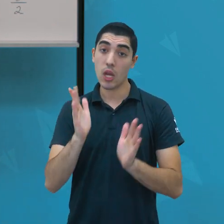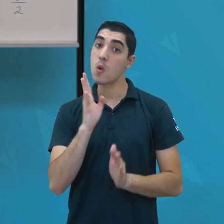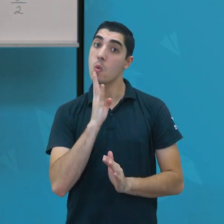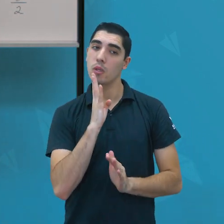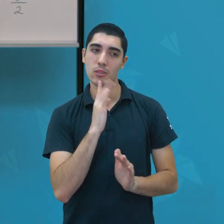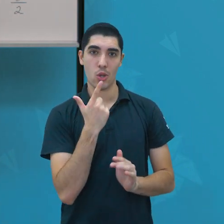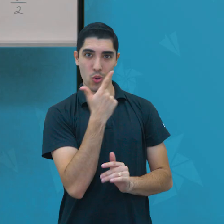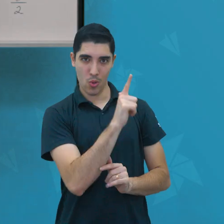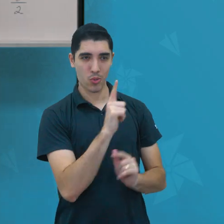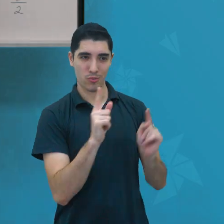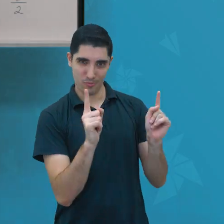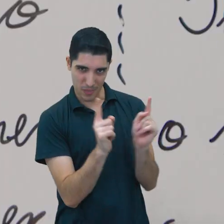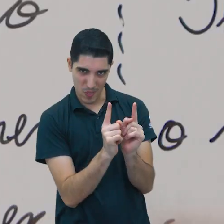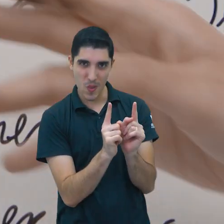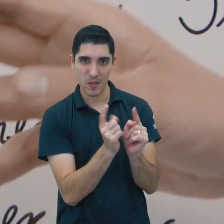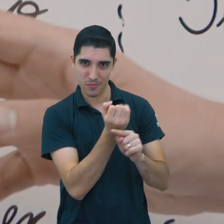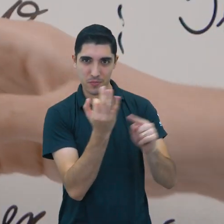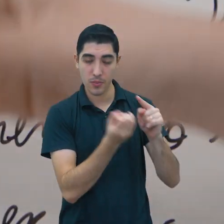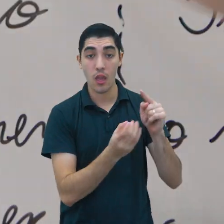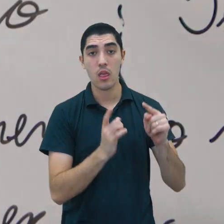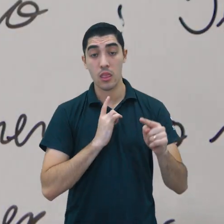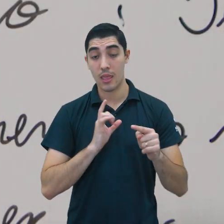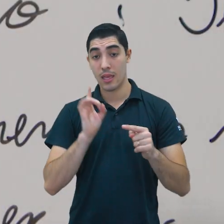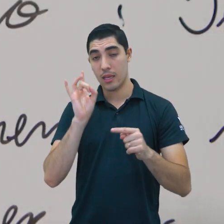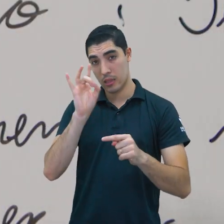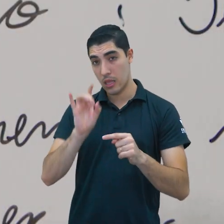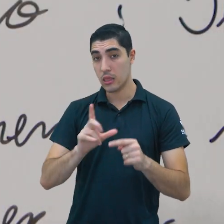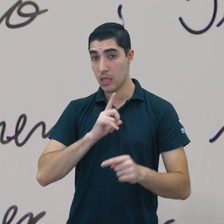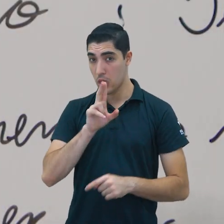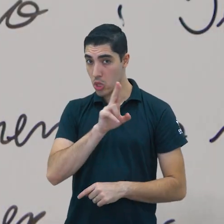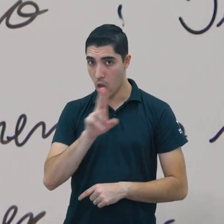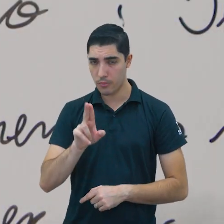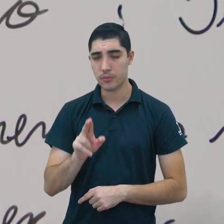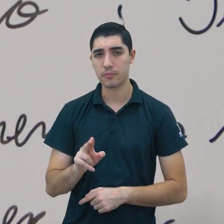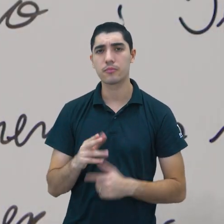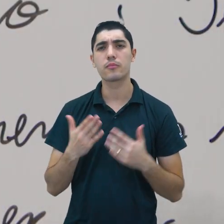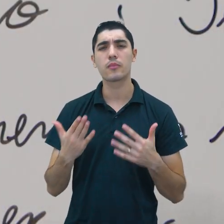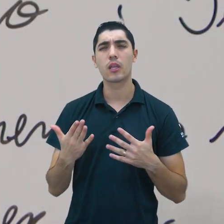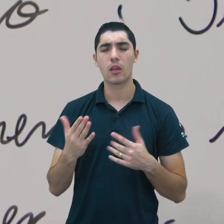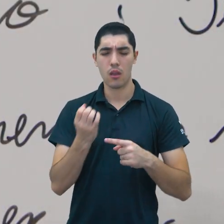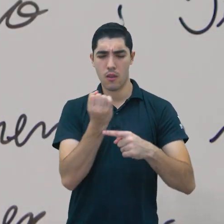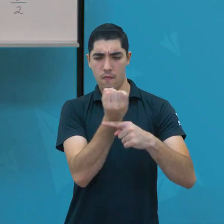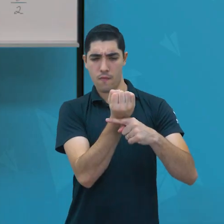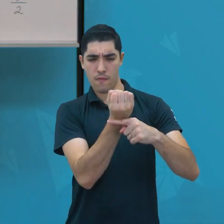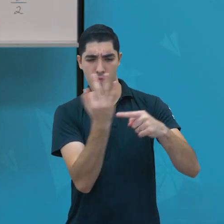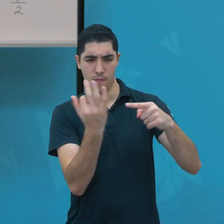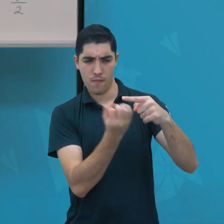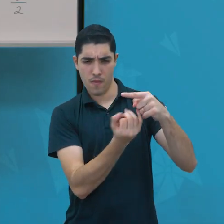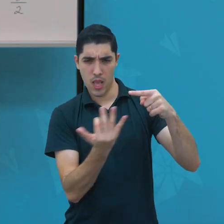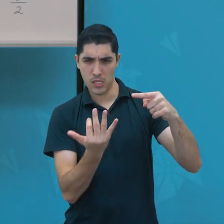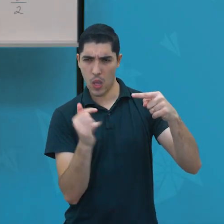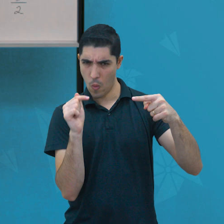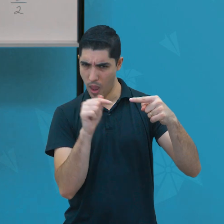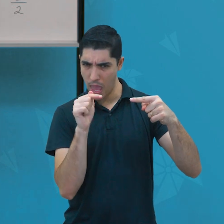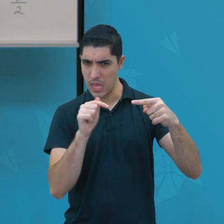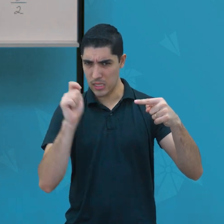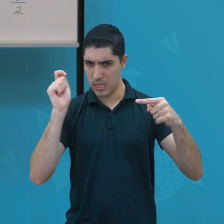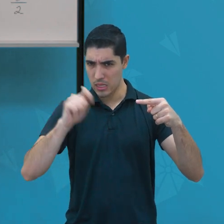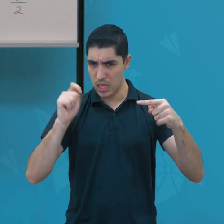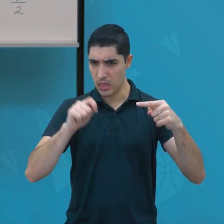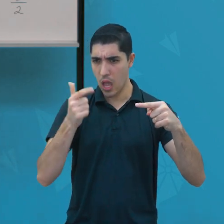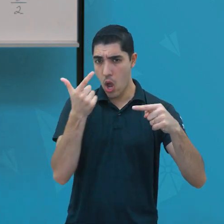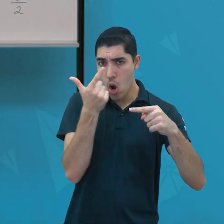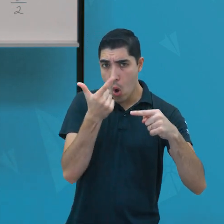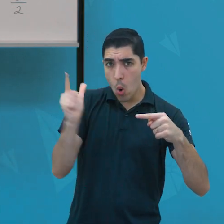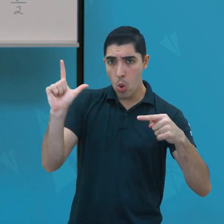sobre a irredutível, tá? Vamos lá. Cada uma tem um nome. Lembre-se o seguinte, é possível uma fração ela ter